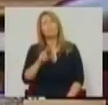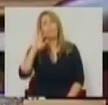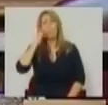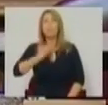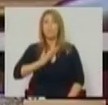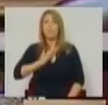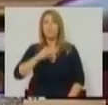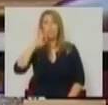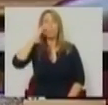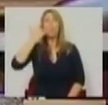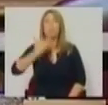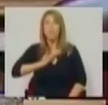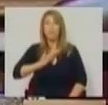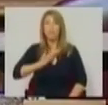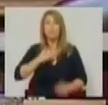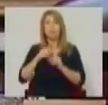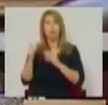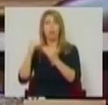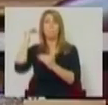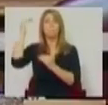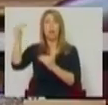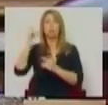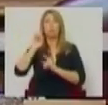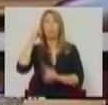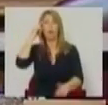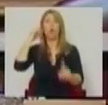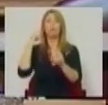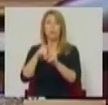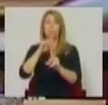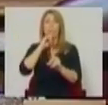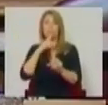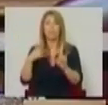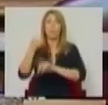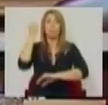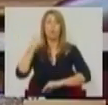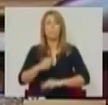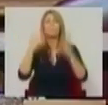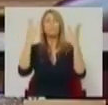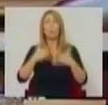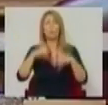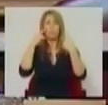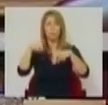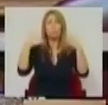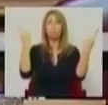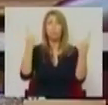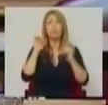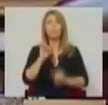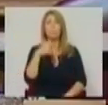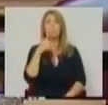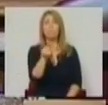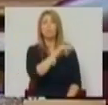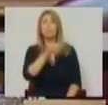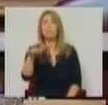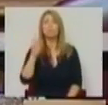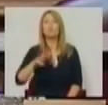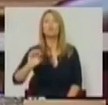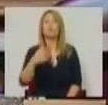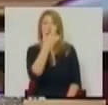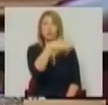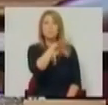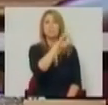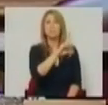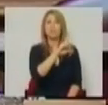fica sistematicamente além da meta que era possível conseguir. Em contabilidade pública, são 1.200 milhões em